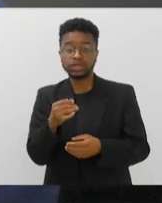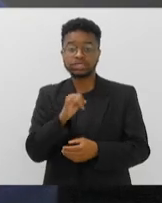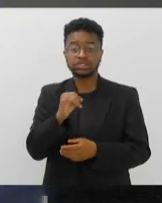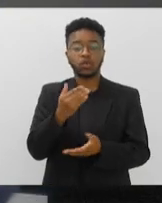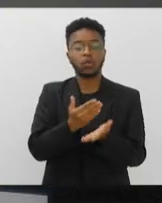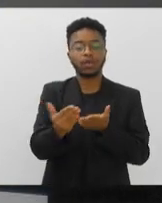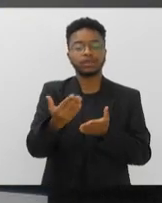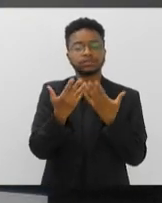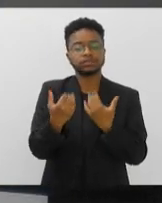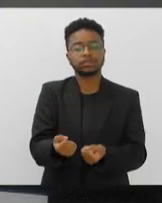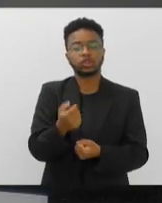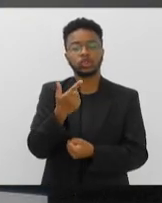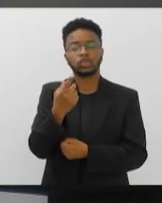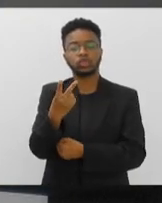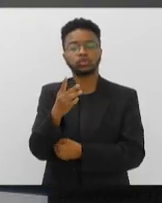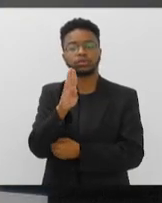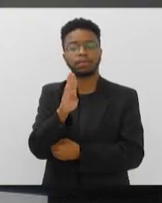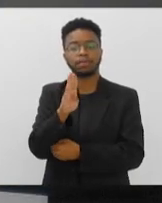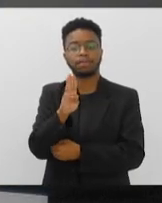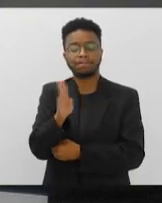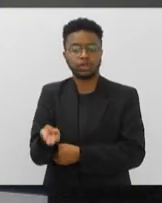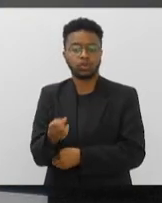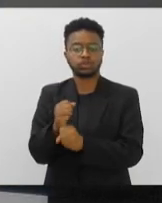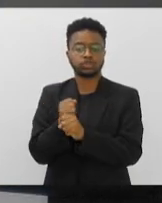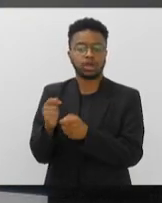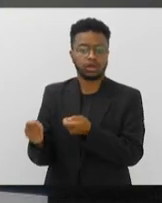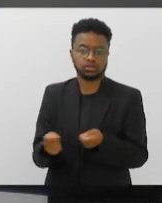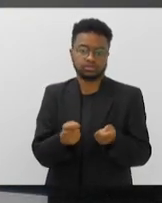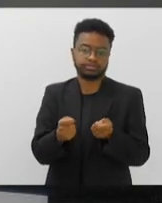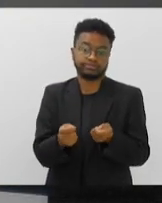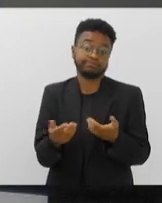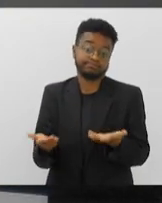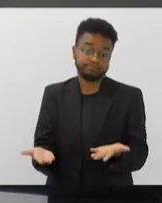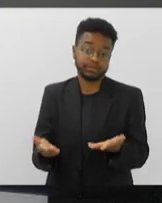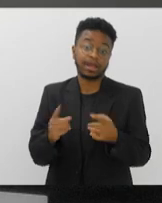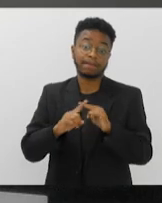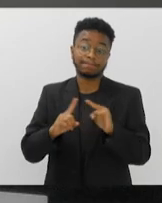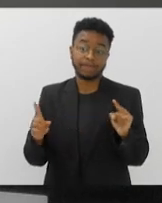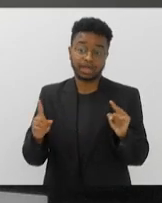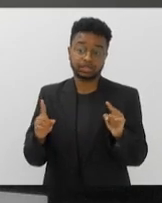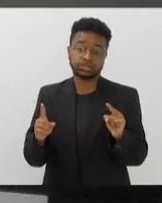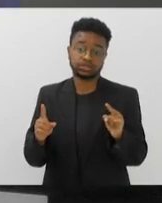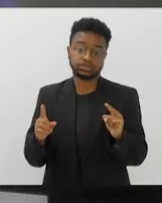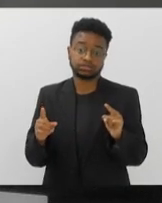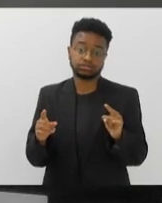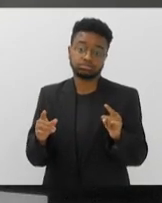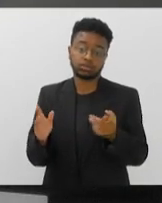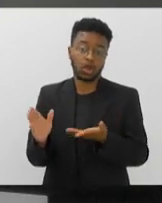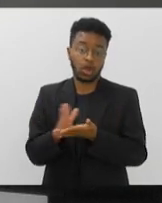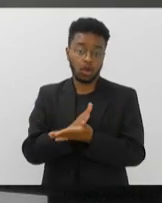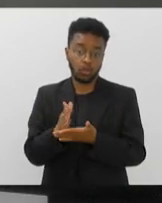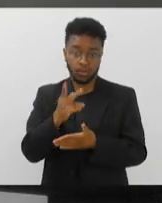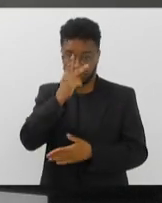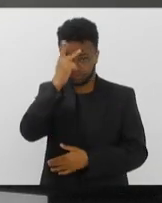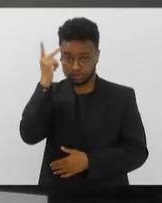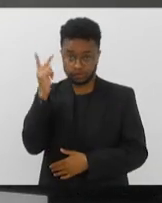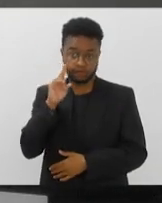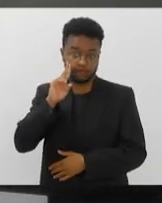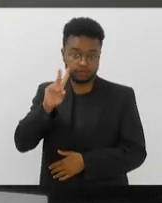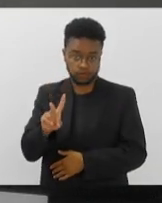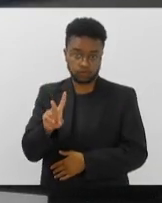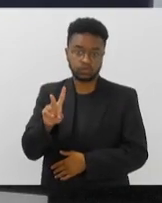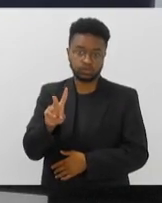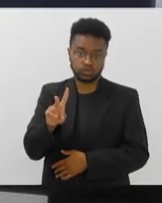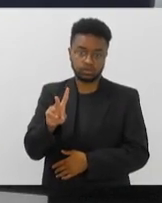seria mas como Dr Artur falou alguém viu aqui alguém por acaso aqui presente viu